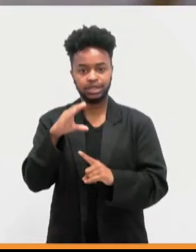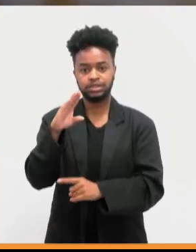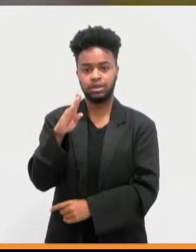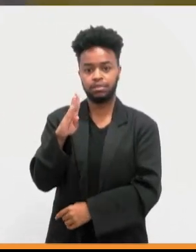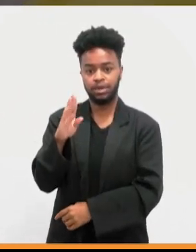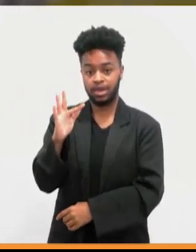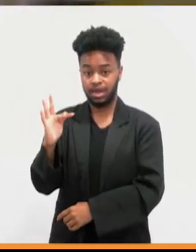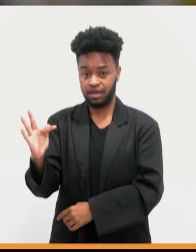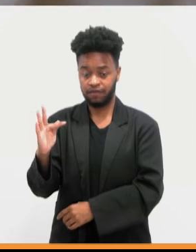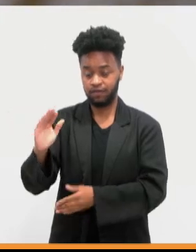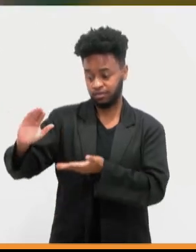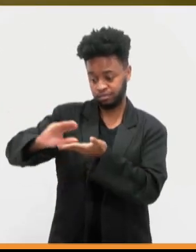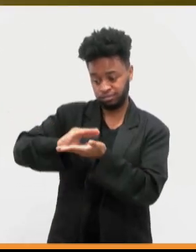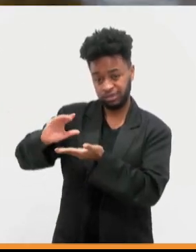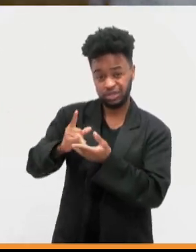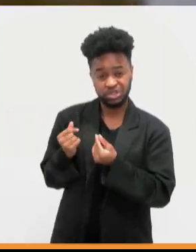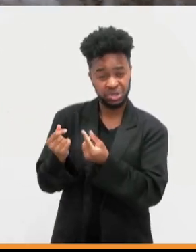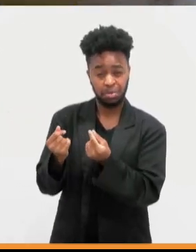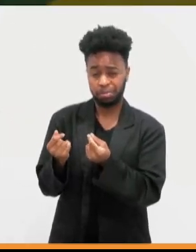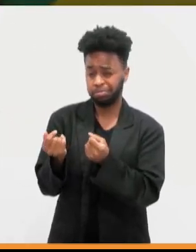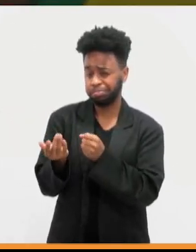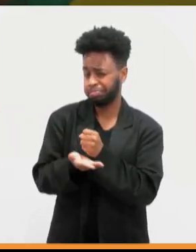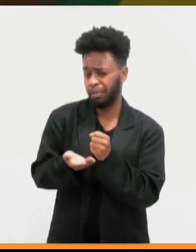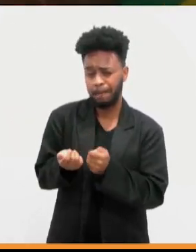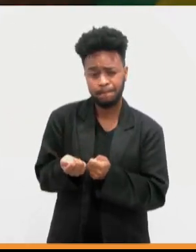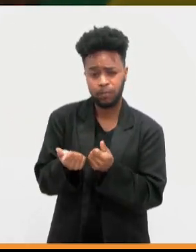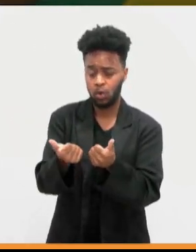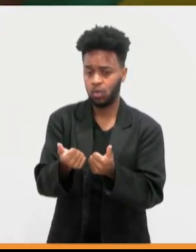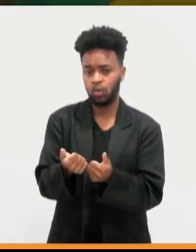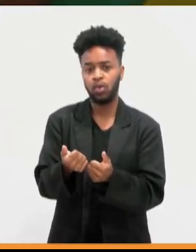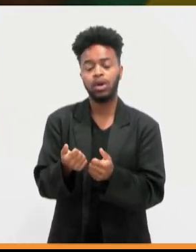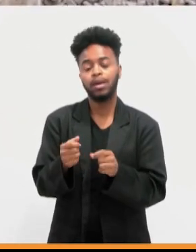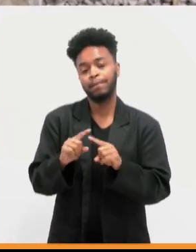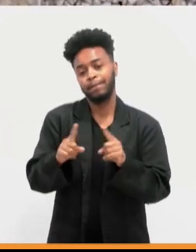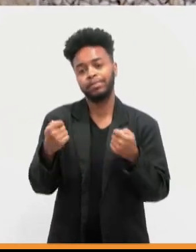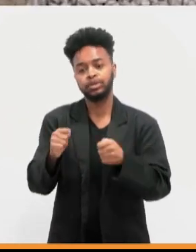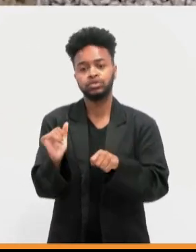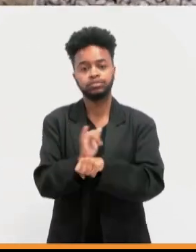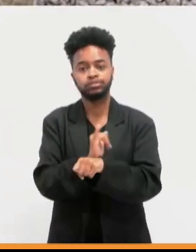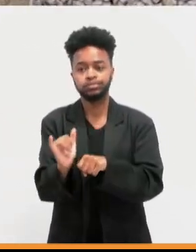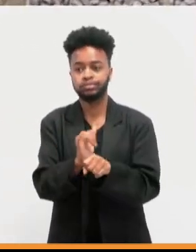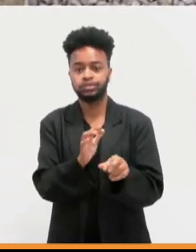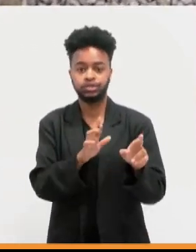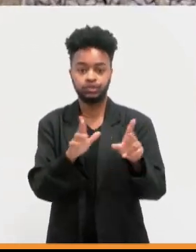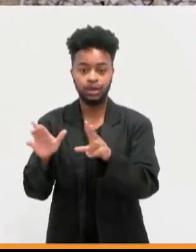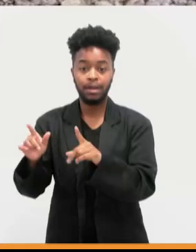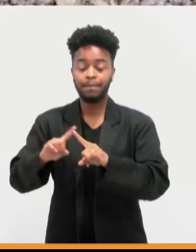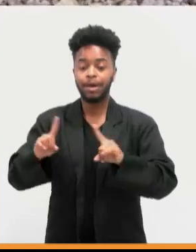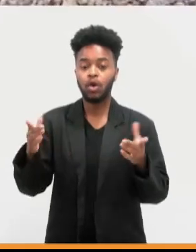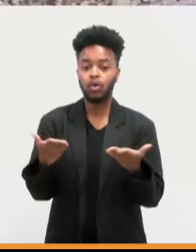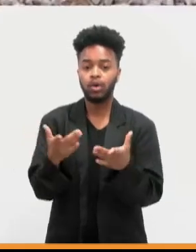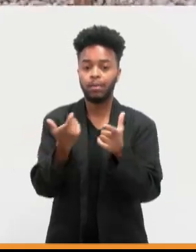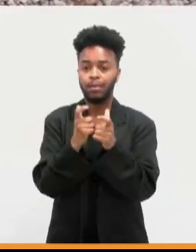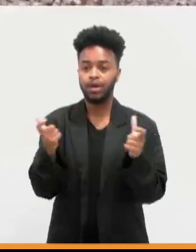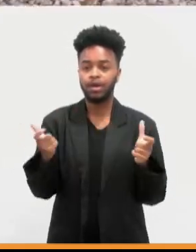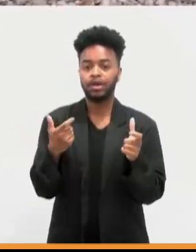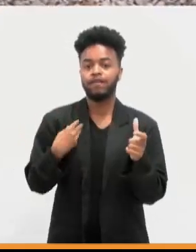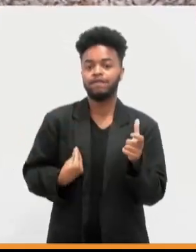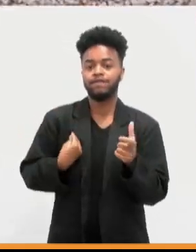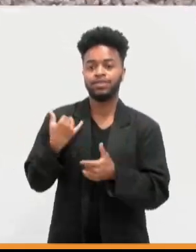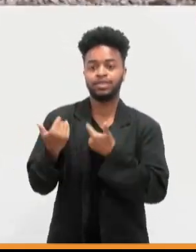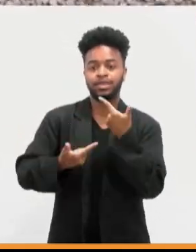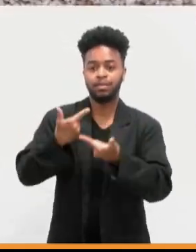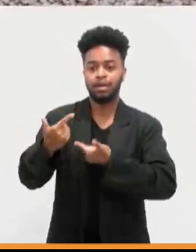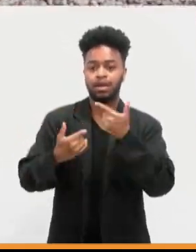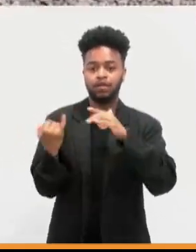o retorno financeiro foi irrisório e elas tiveram de buscar novos caminhos, sendo que a maioria delas hoje vive de trabalhos